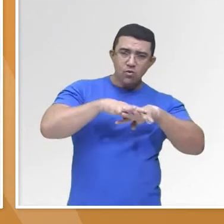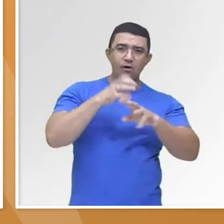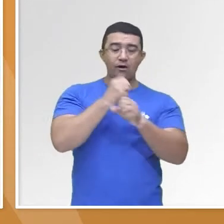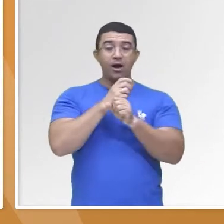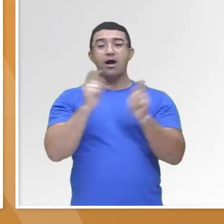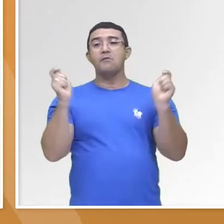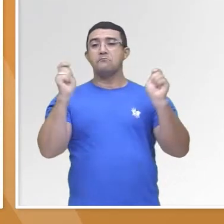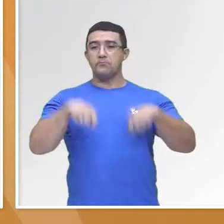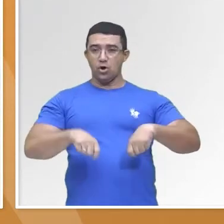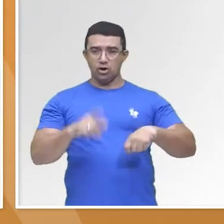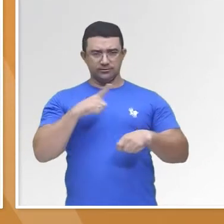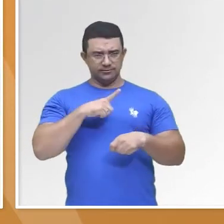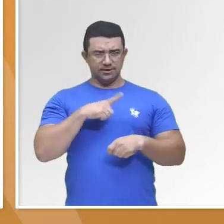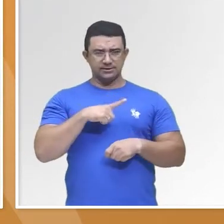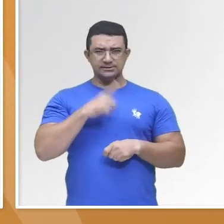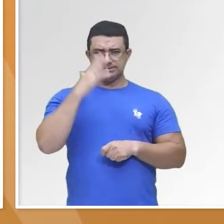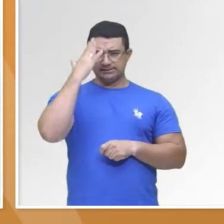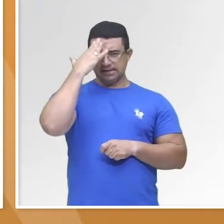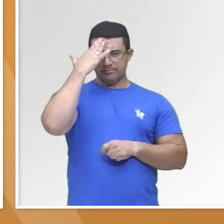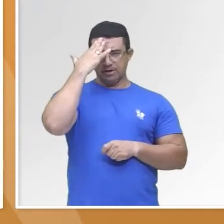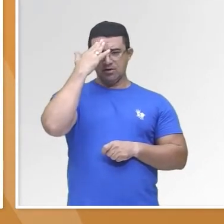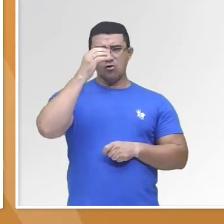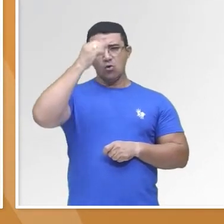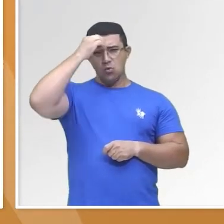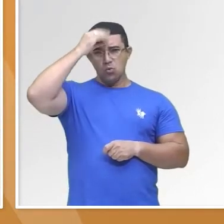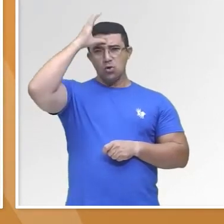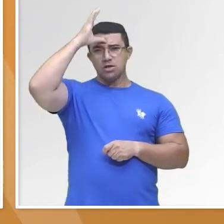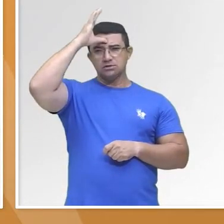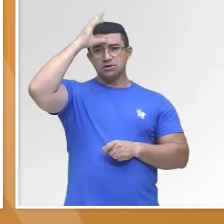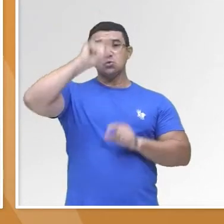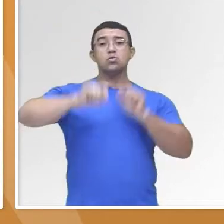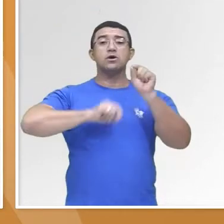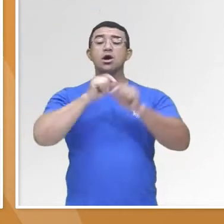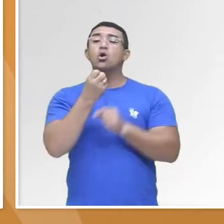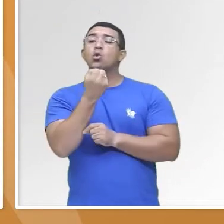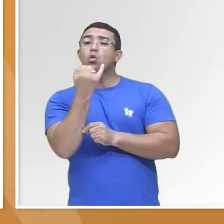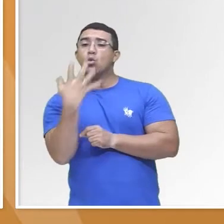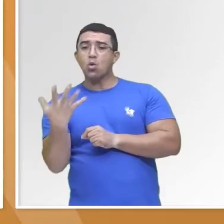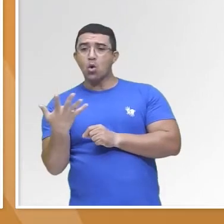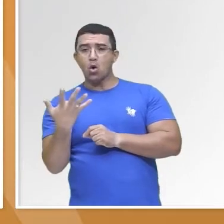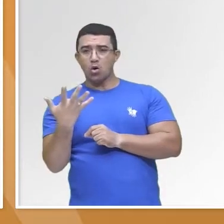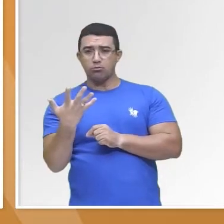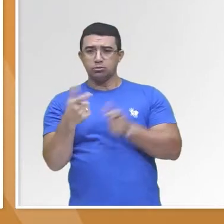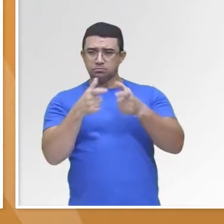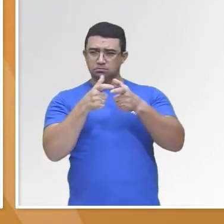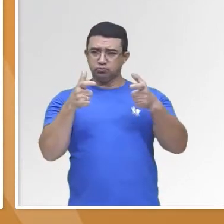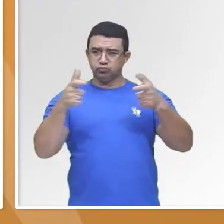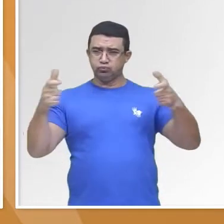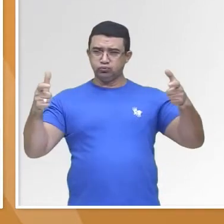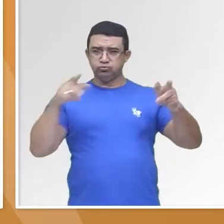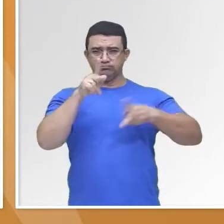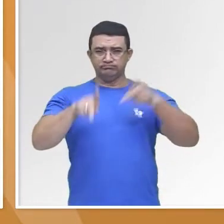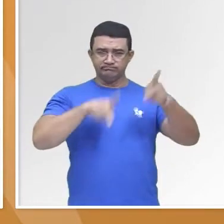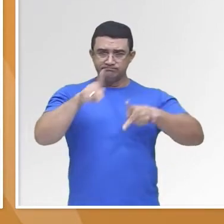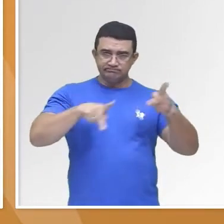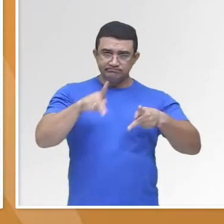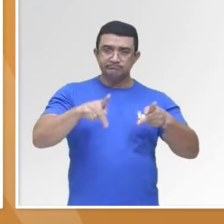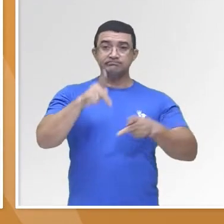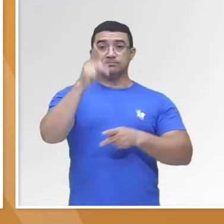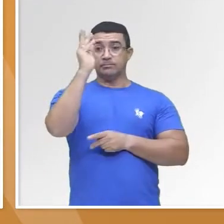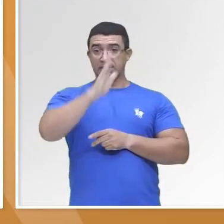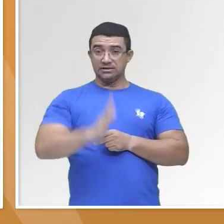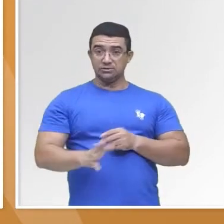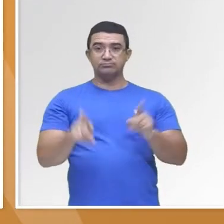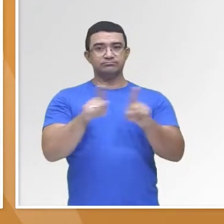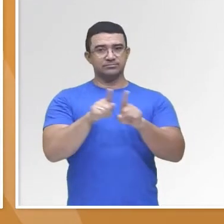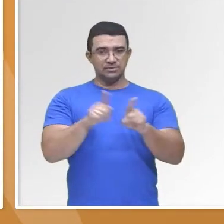pode ter o conhecimento, né, de como está essa questão populacional no Brasil e no mundo, e podemos